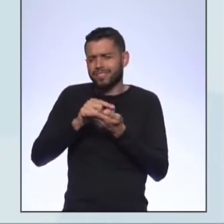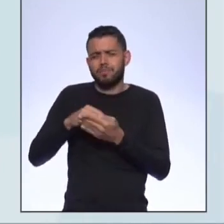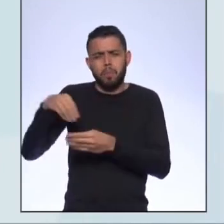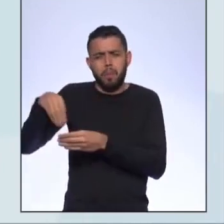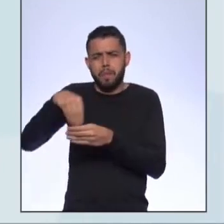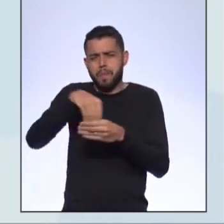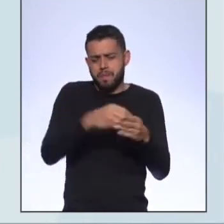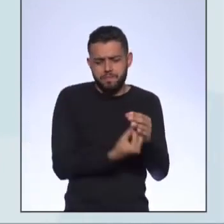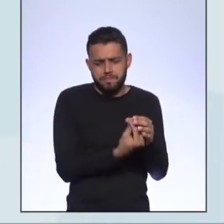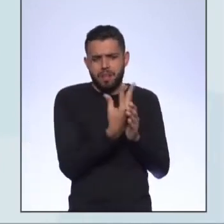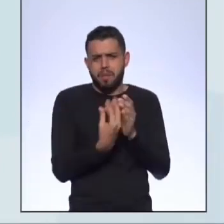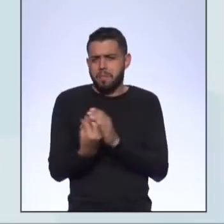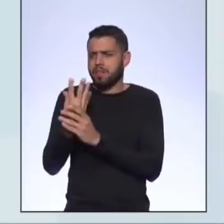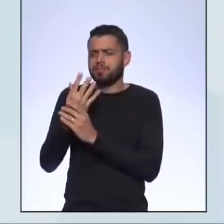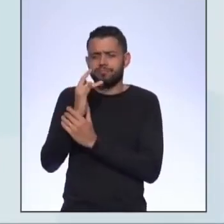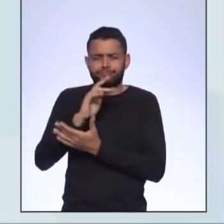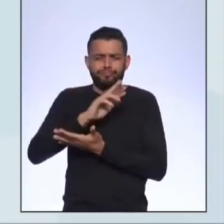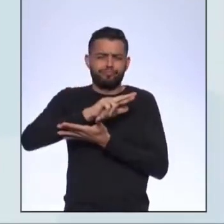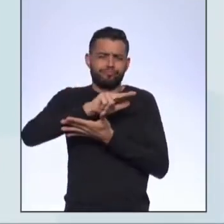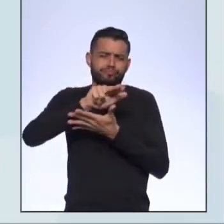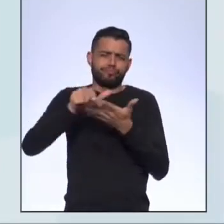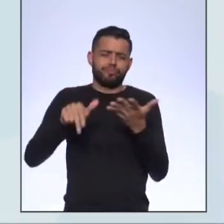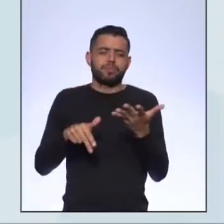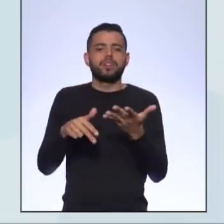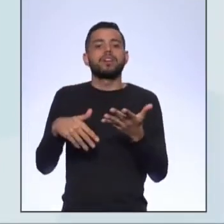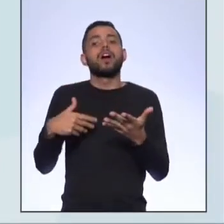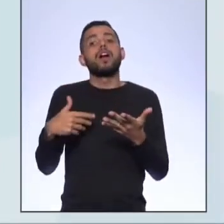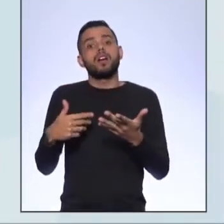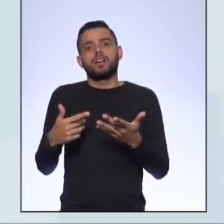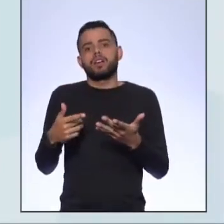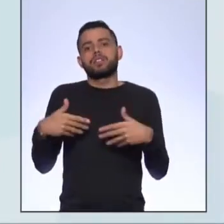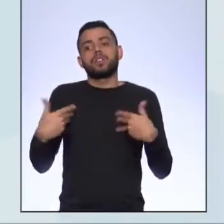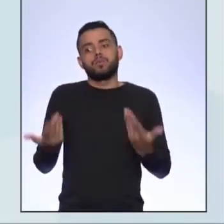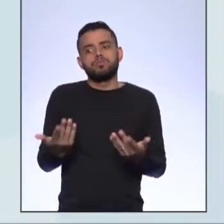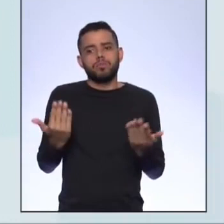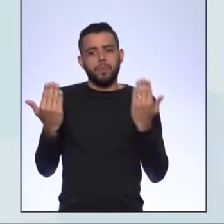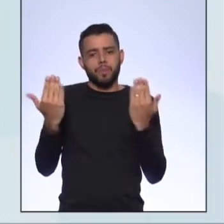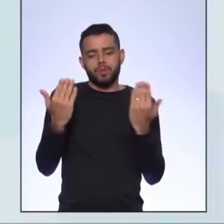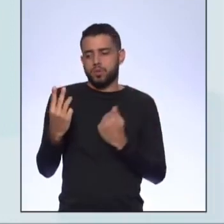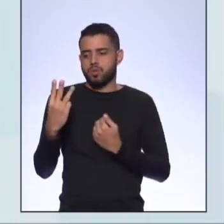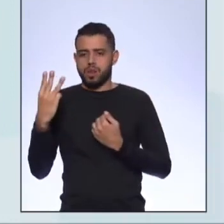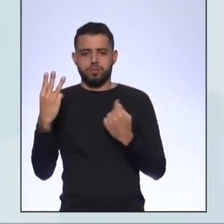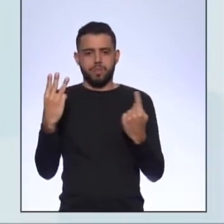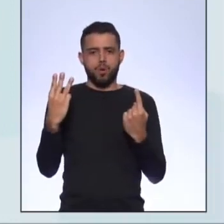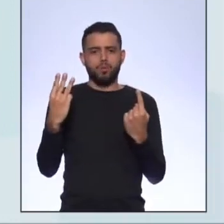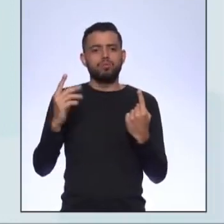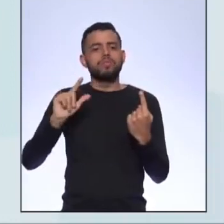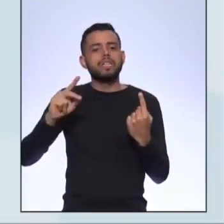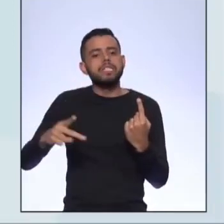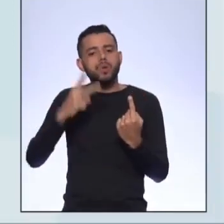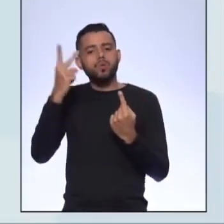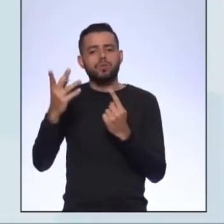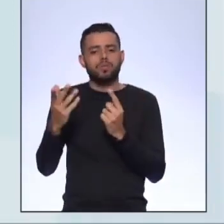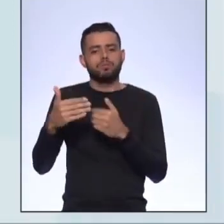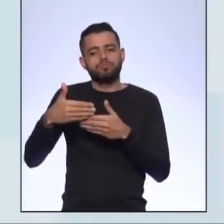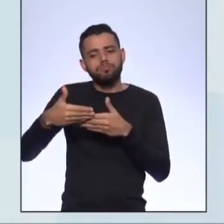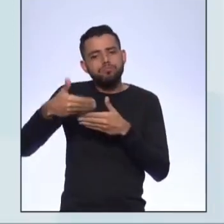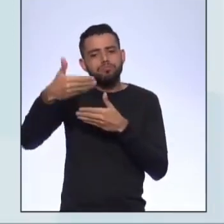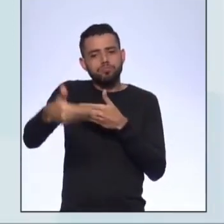dias. E aí existe essa proporção de 3:1, que ele percebeu que na segunda geração acontece sempre.